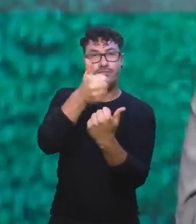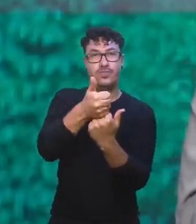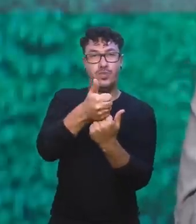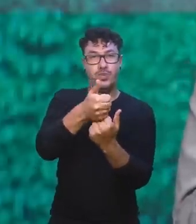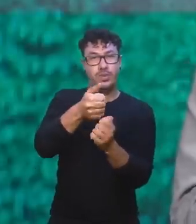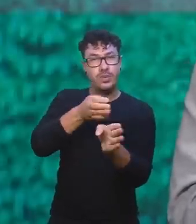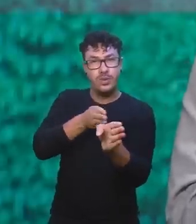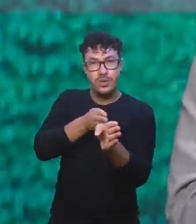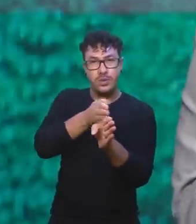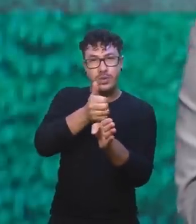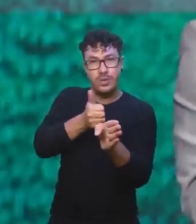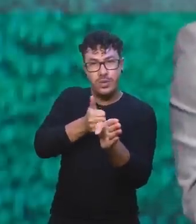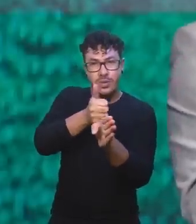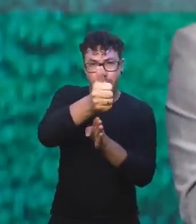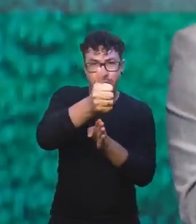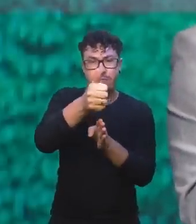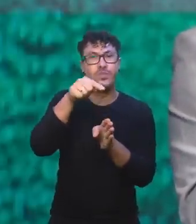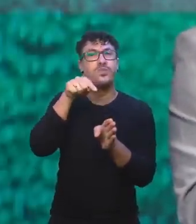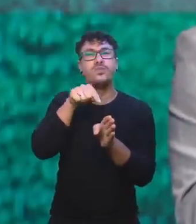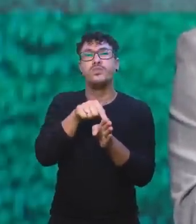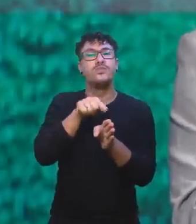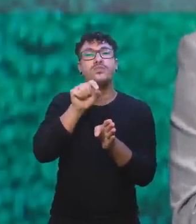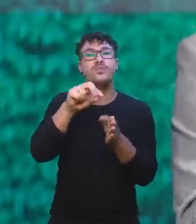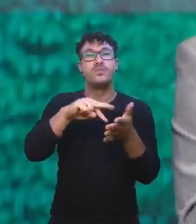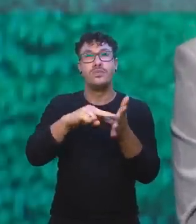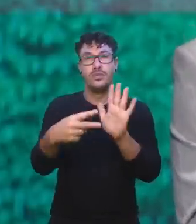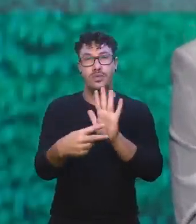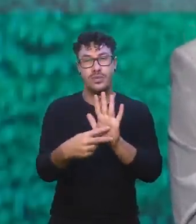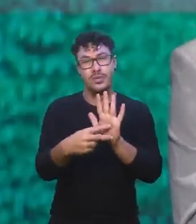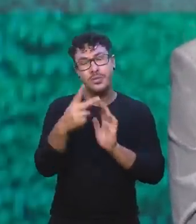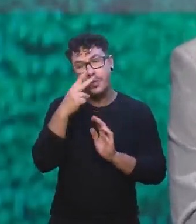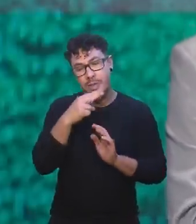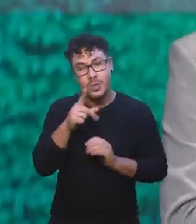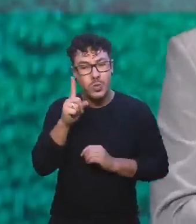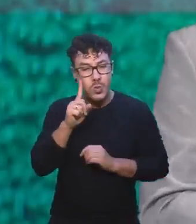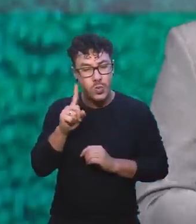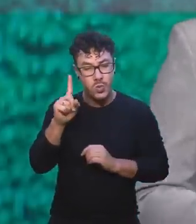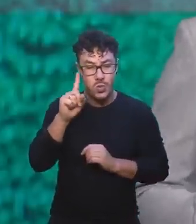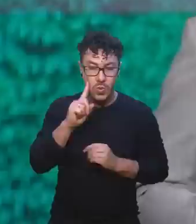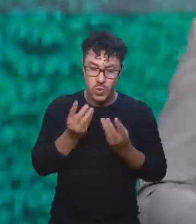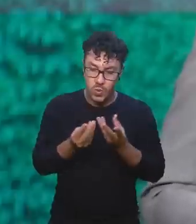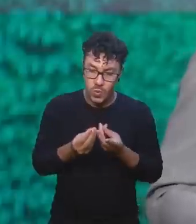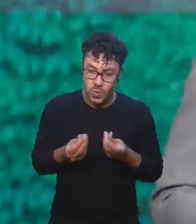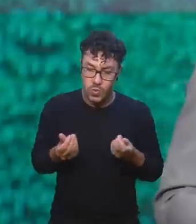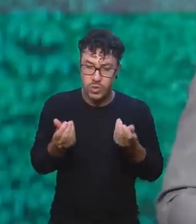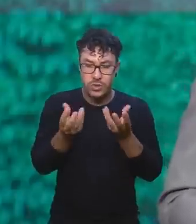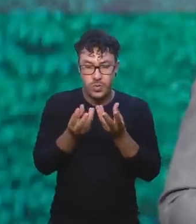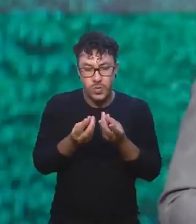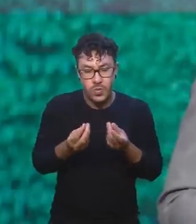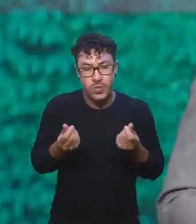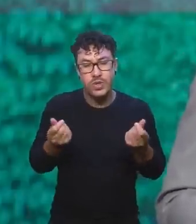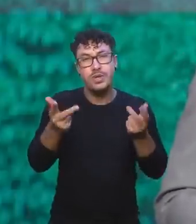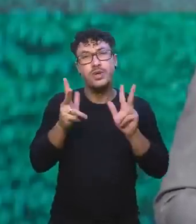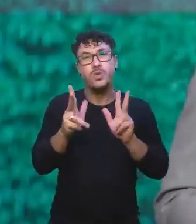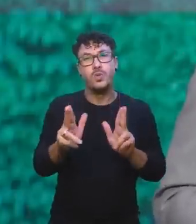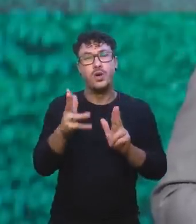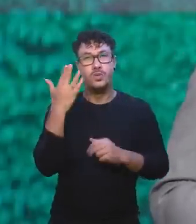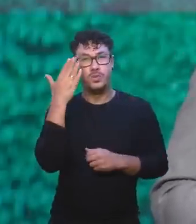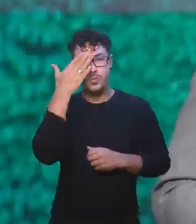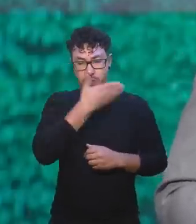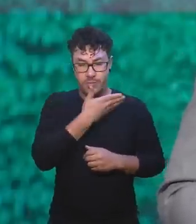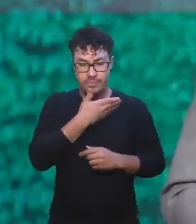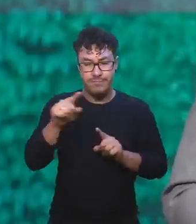moral, que é, entre aspas, morrer um pouquinho por dia, através destes testemunhos, que